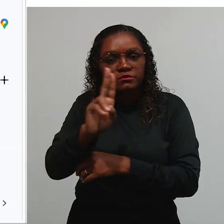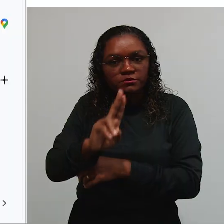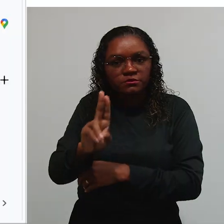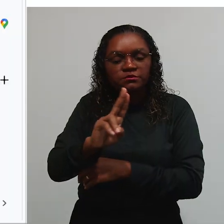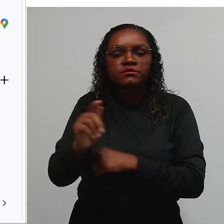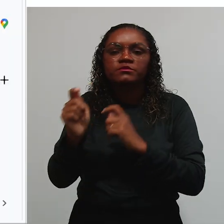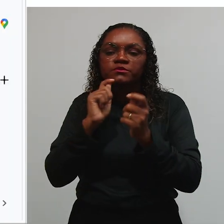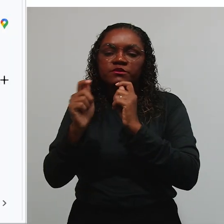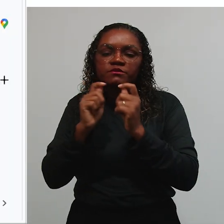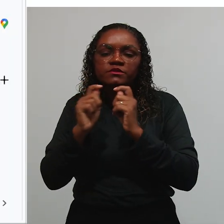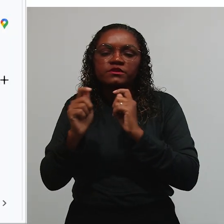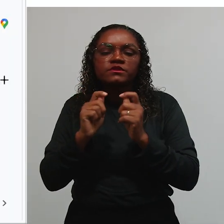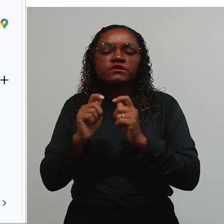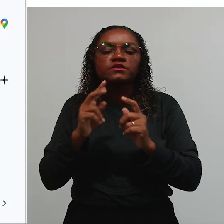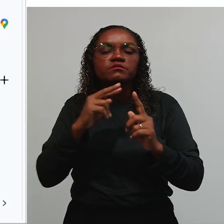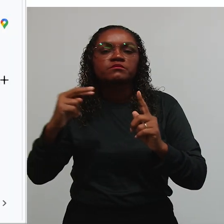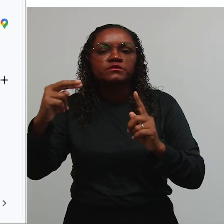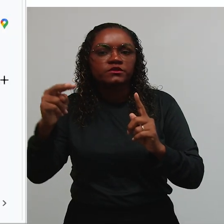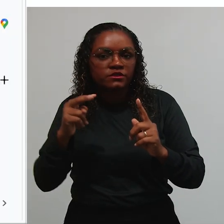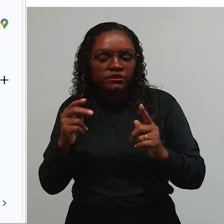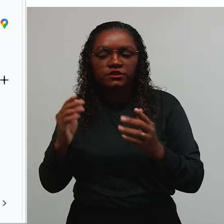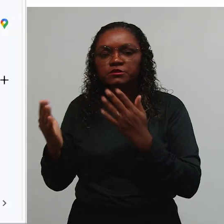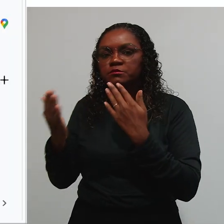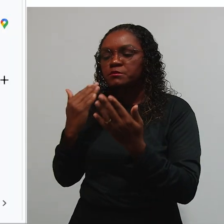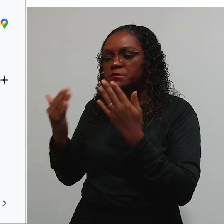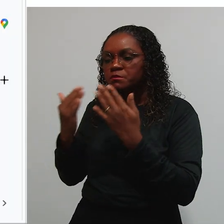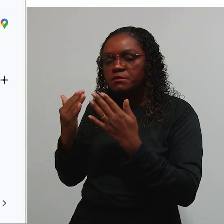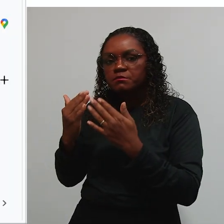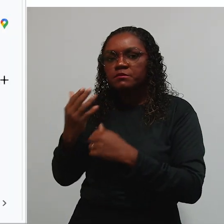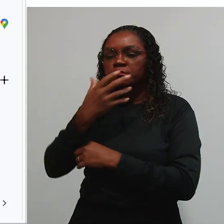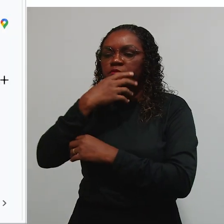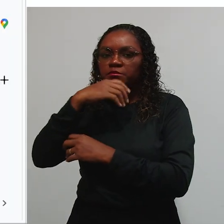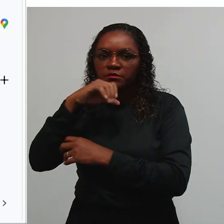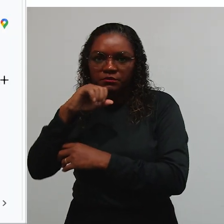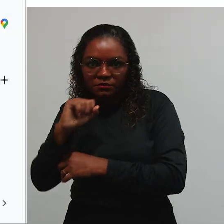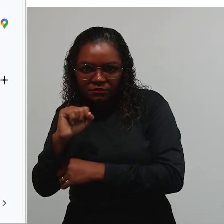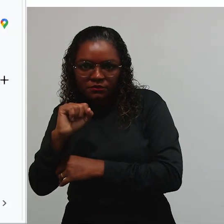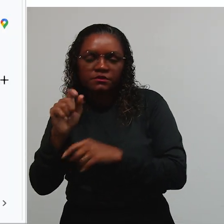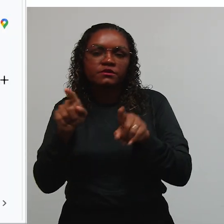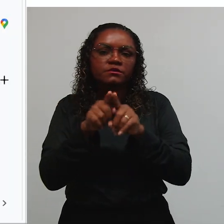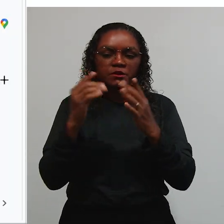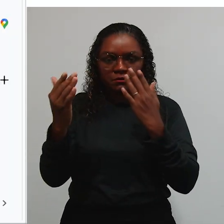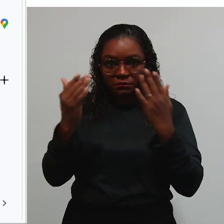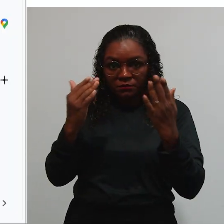a entrevista na perspectiva do diálogo freiriano e bakhtiniano.